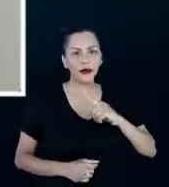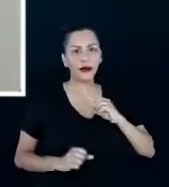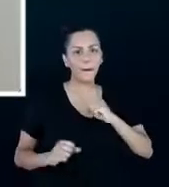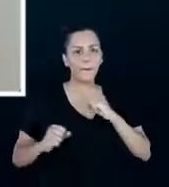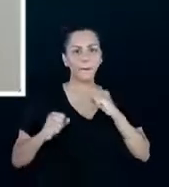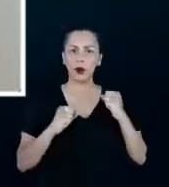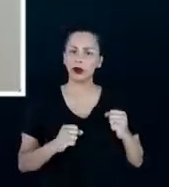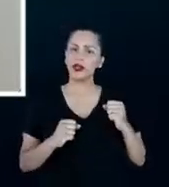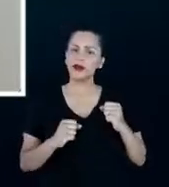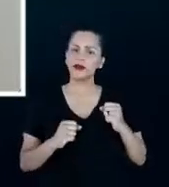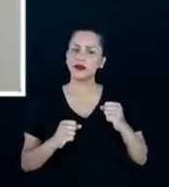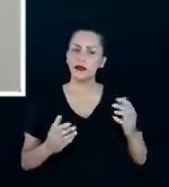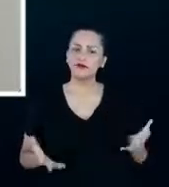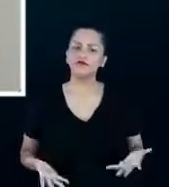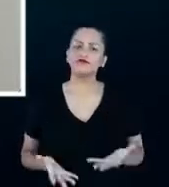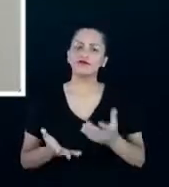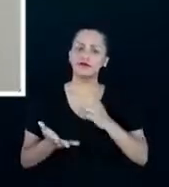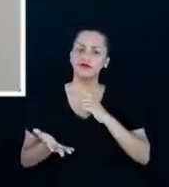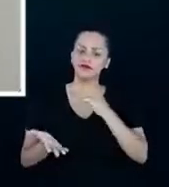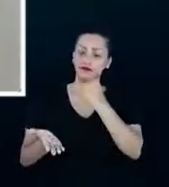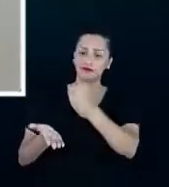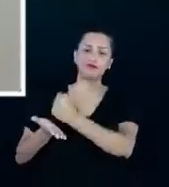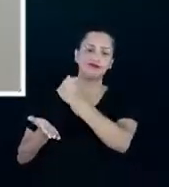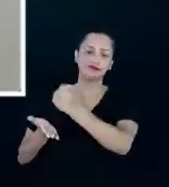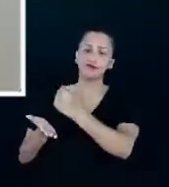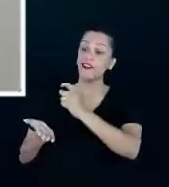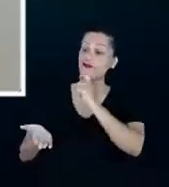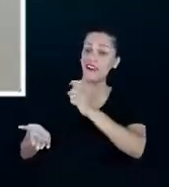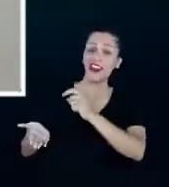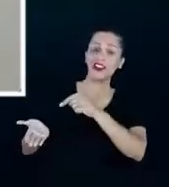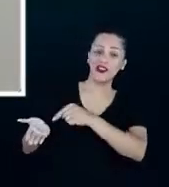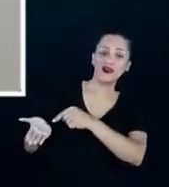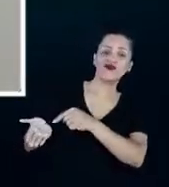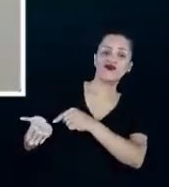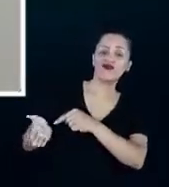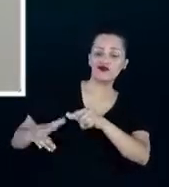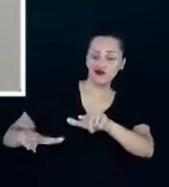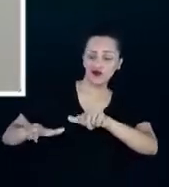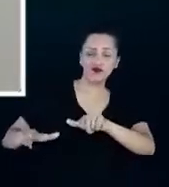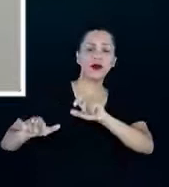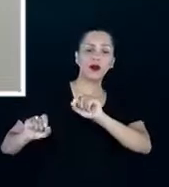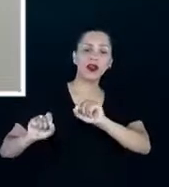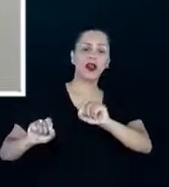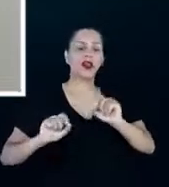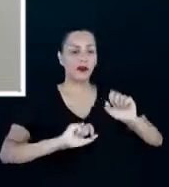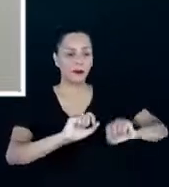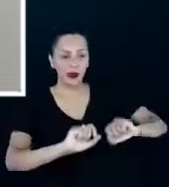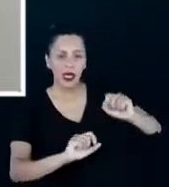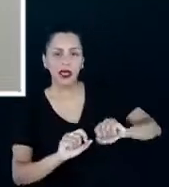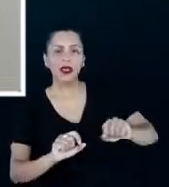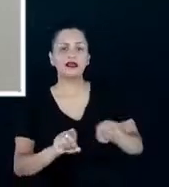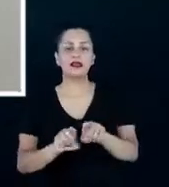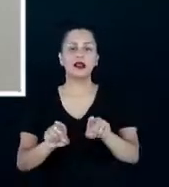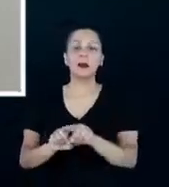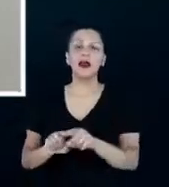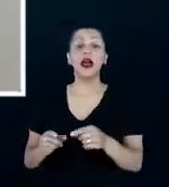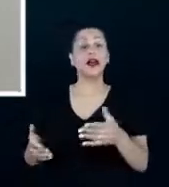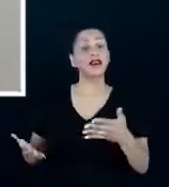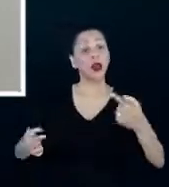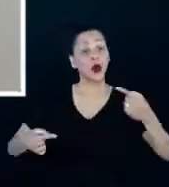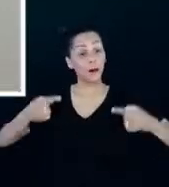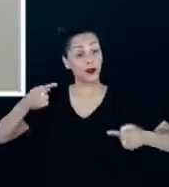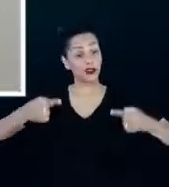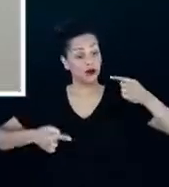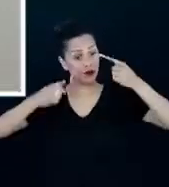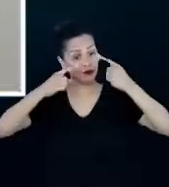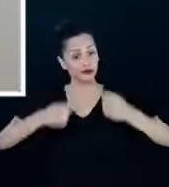trazer esse carimbo verde das nossas fontes para os nossos produtos, para a nossa indústria, e com isso melhorar a competitividade do Brasil no mundo, né?